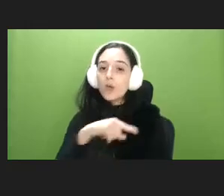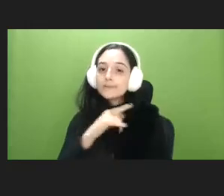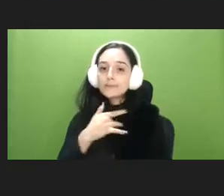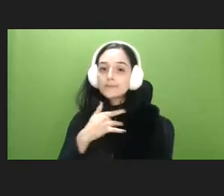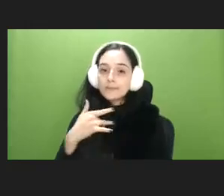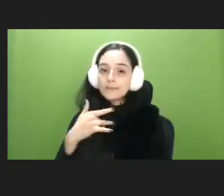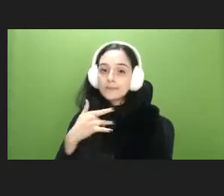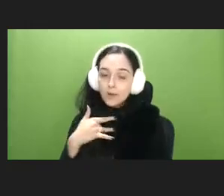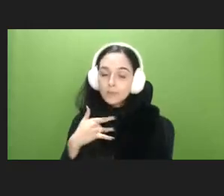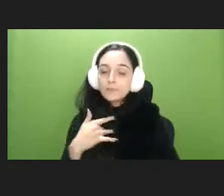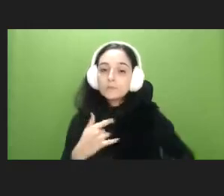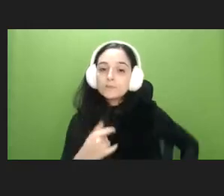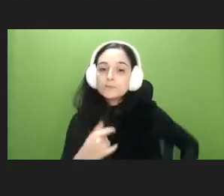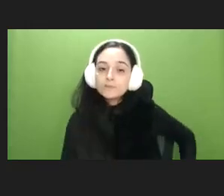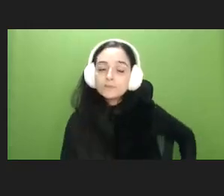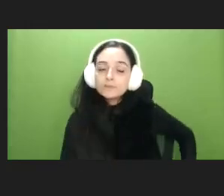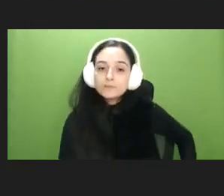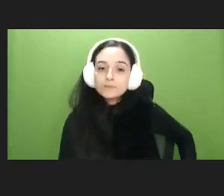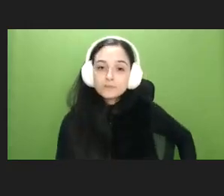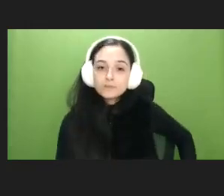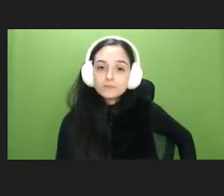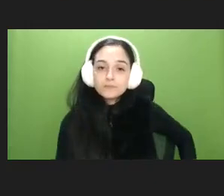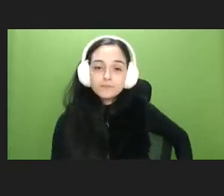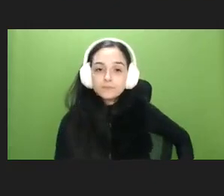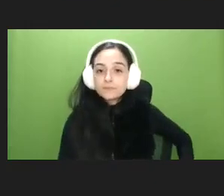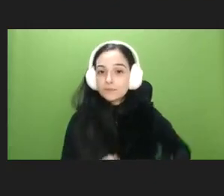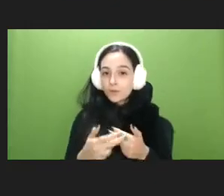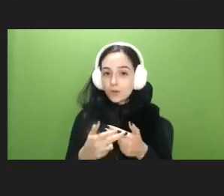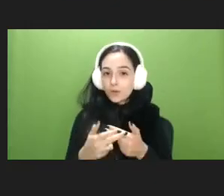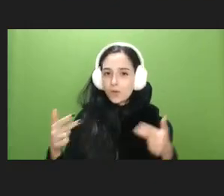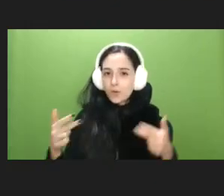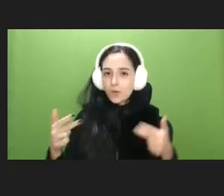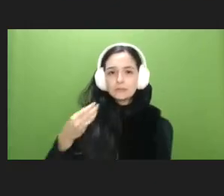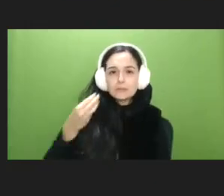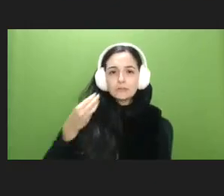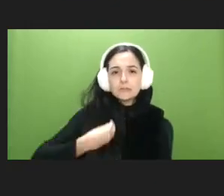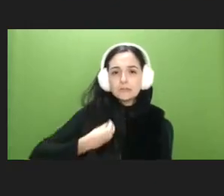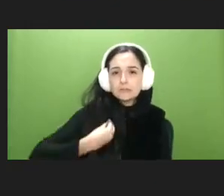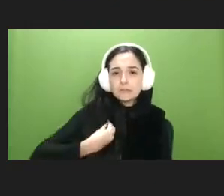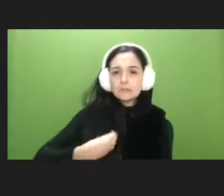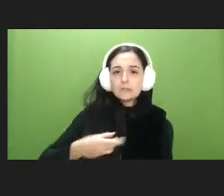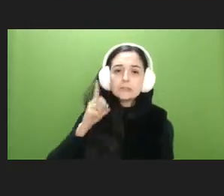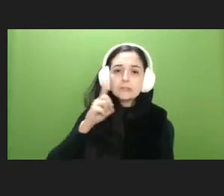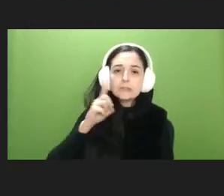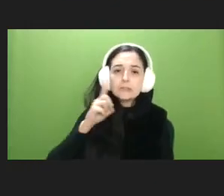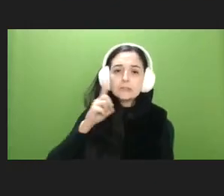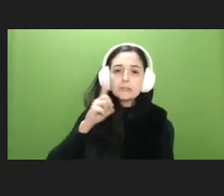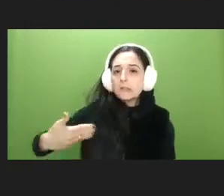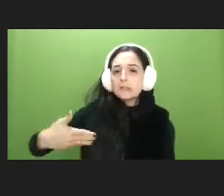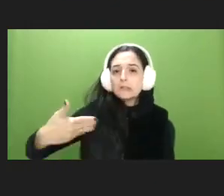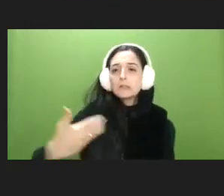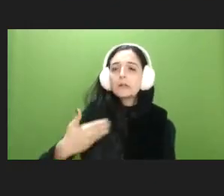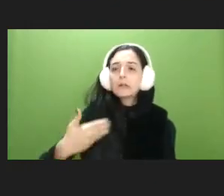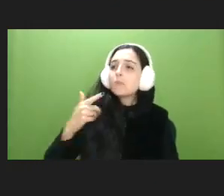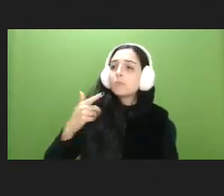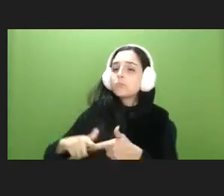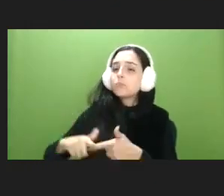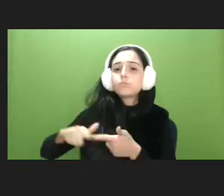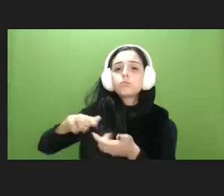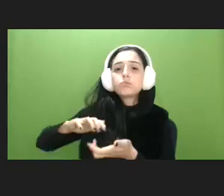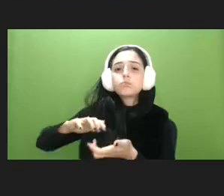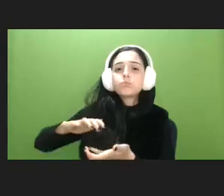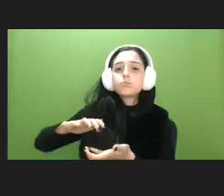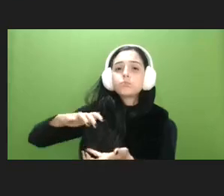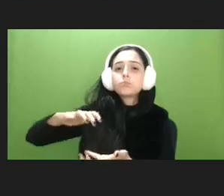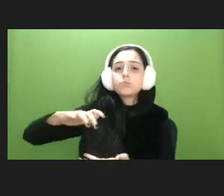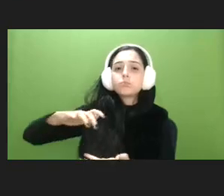no dia a dia vão se acumulando e criando problemas em longo prazo para o nosso coração. E